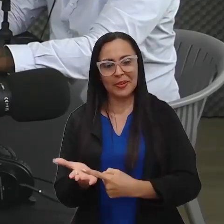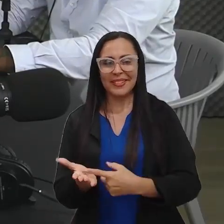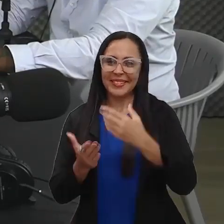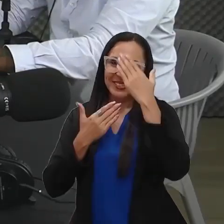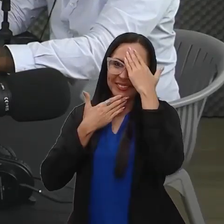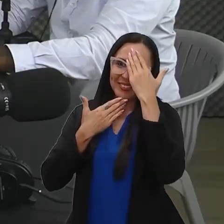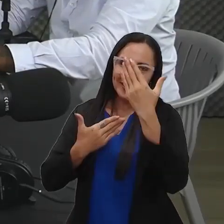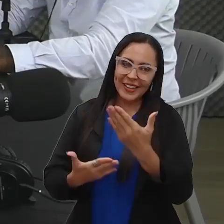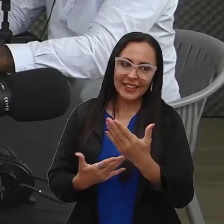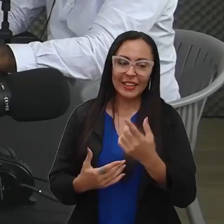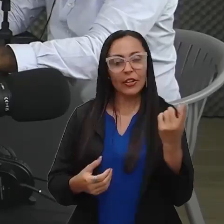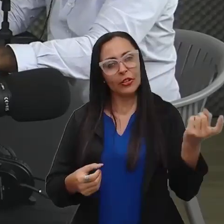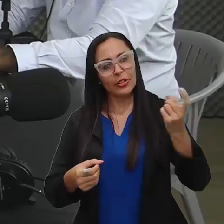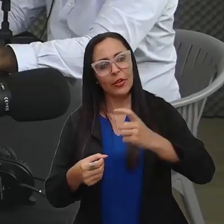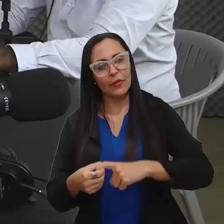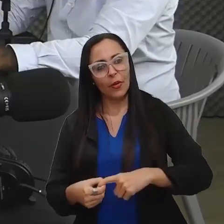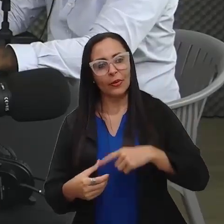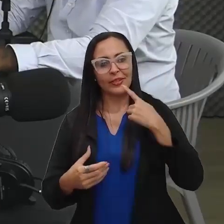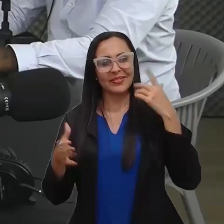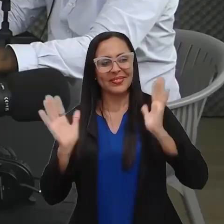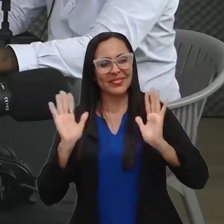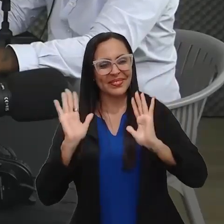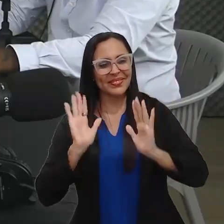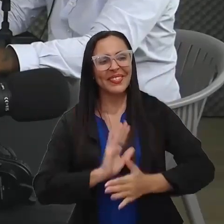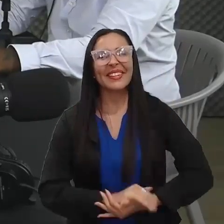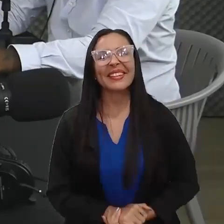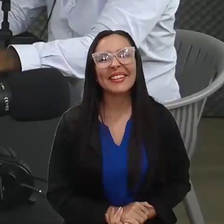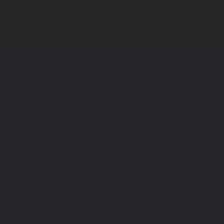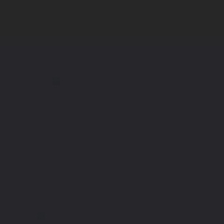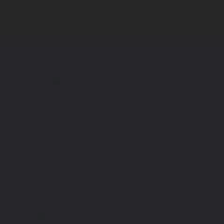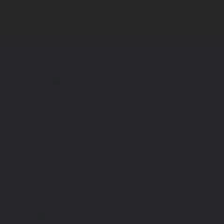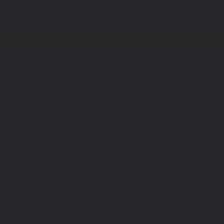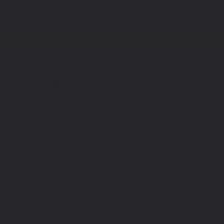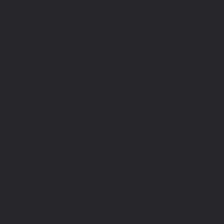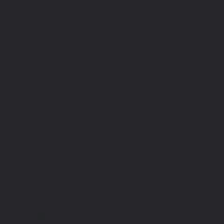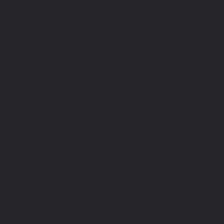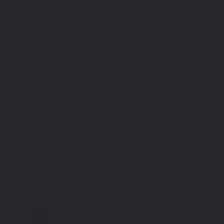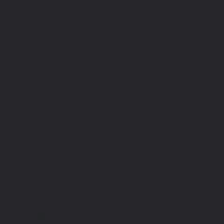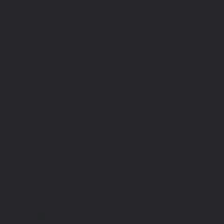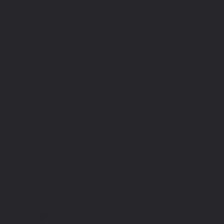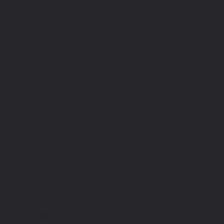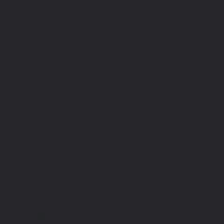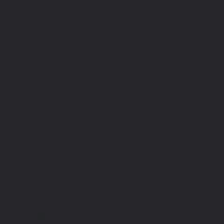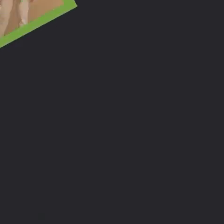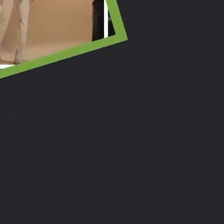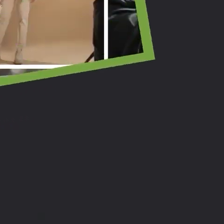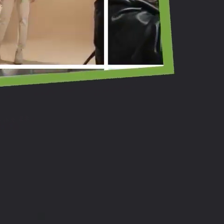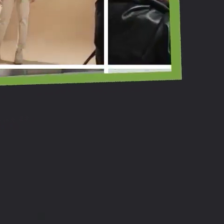Muito obrigado e a gente volta com o Educadoc.